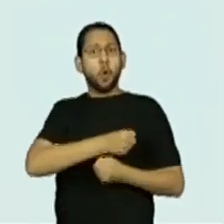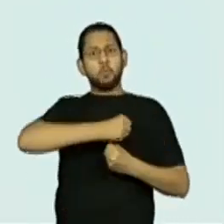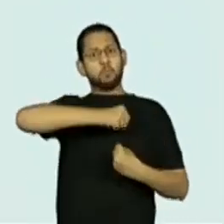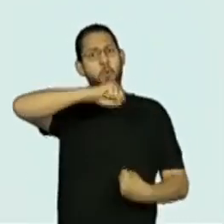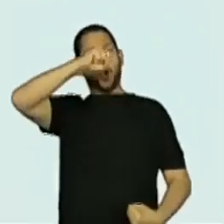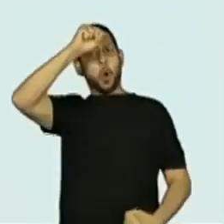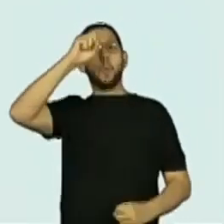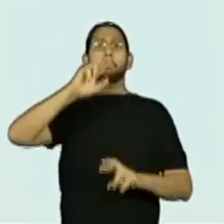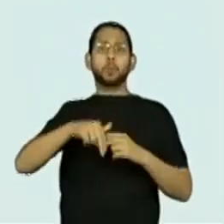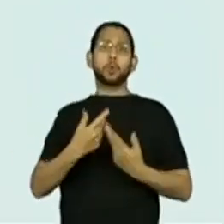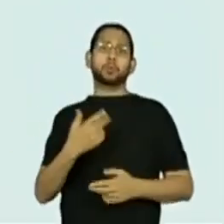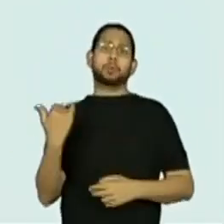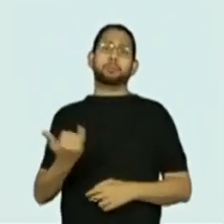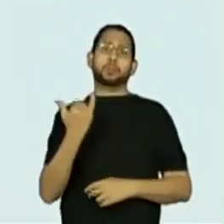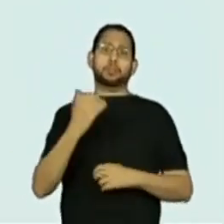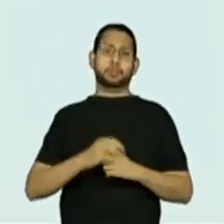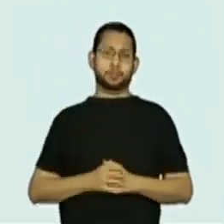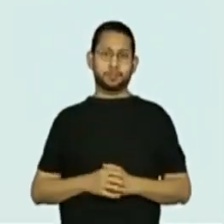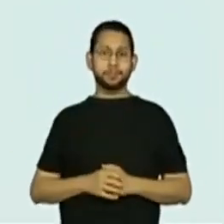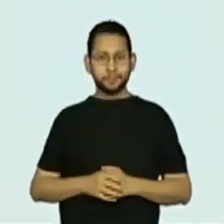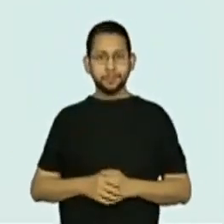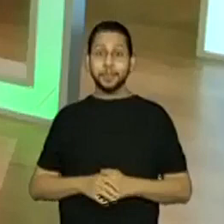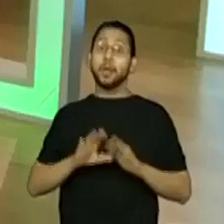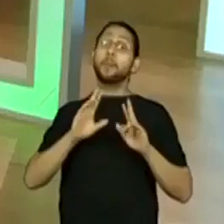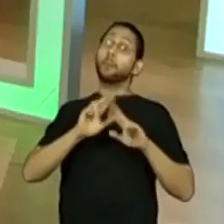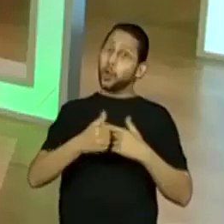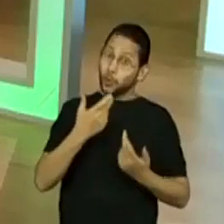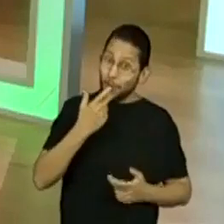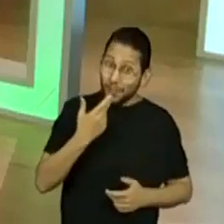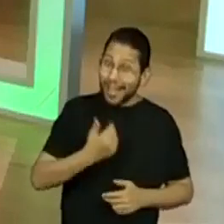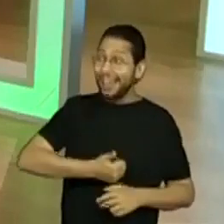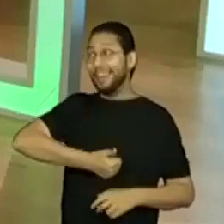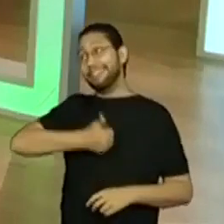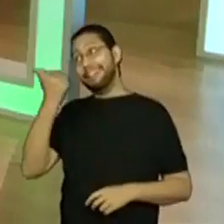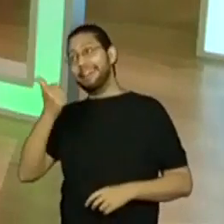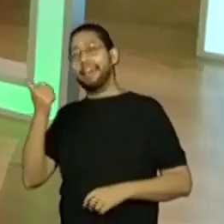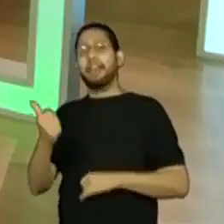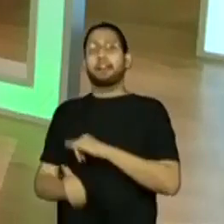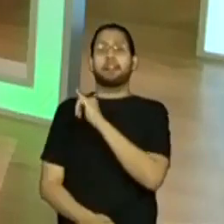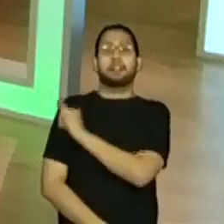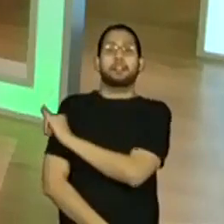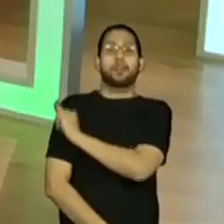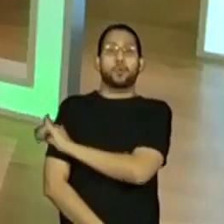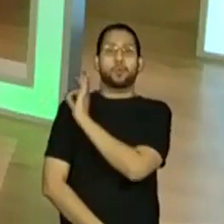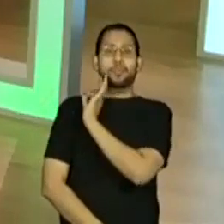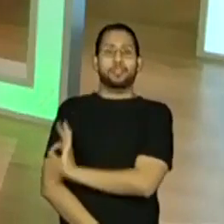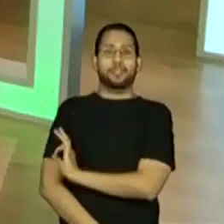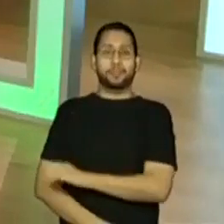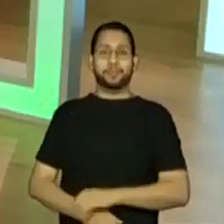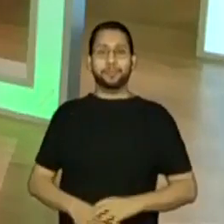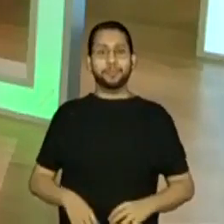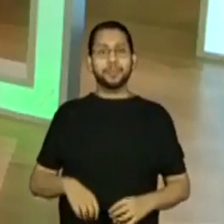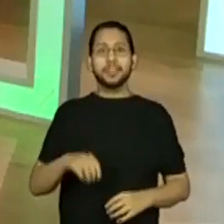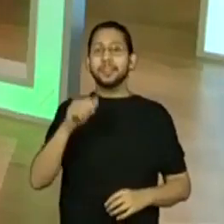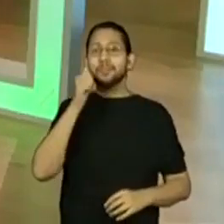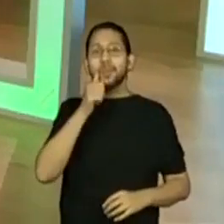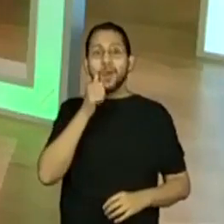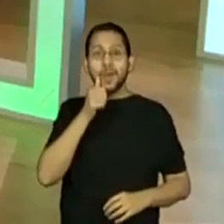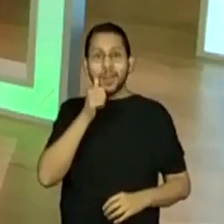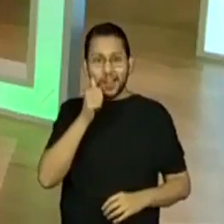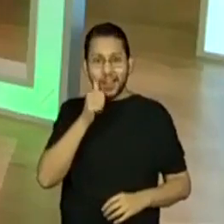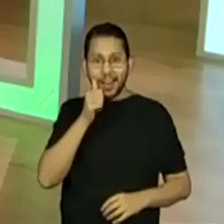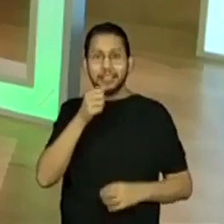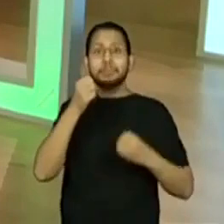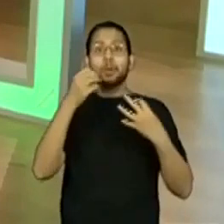isso que foi importante nós falarmos sobre qual que nós estamos falando, né? Exatamente. Que é do Rio de Janeiro. A Pro Rogéria disse que é muito grande,